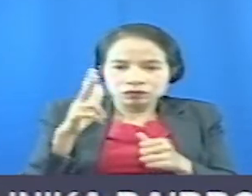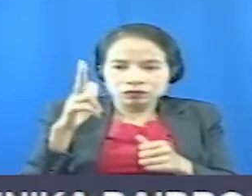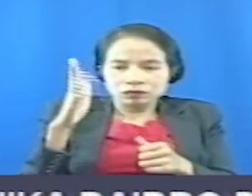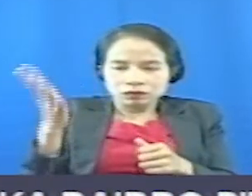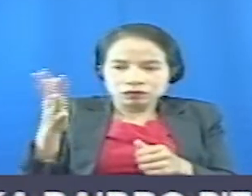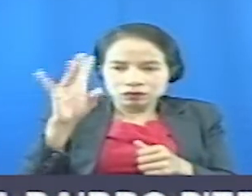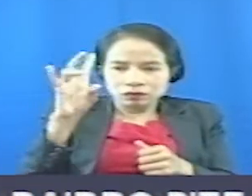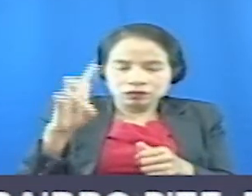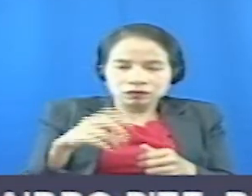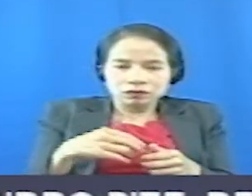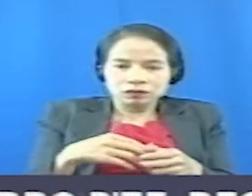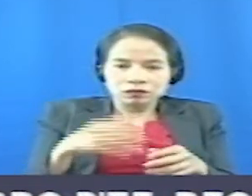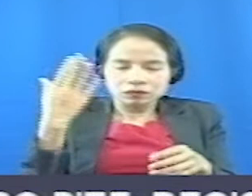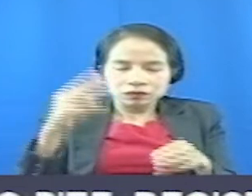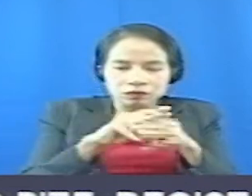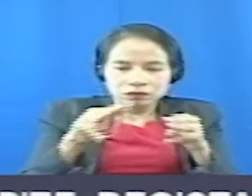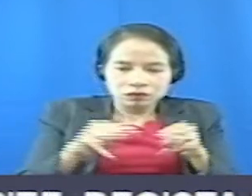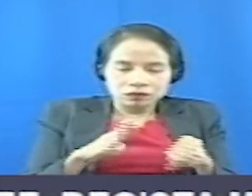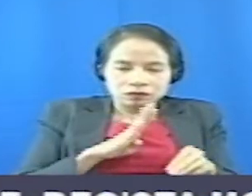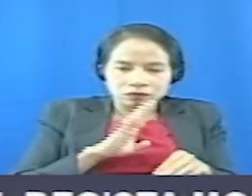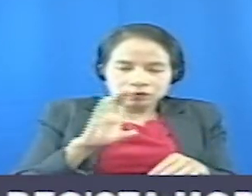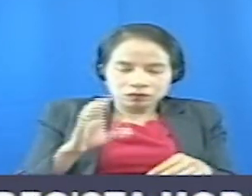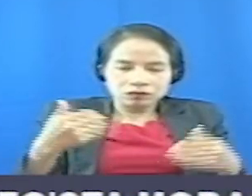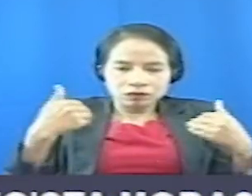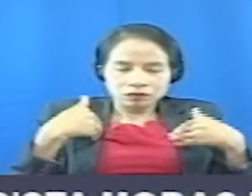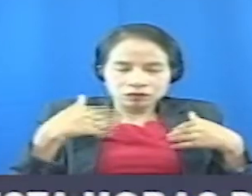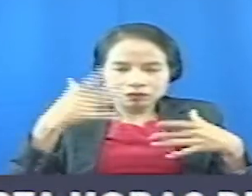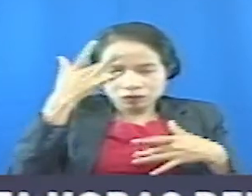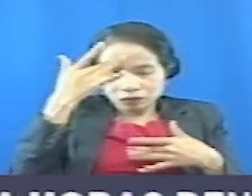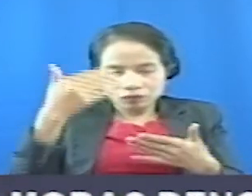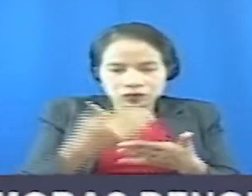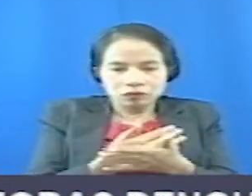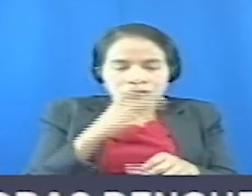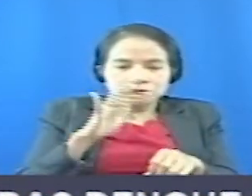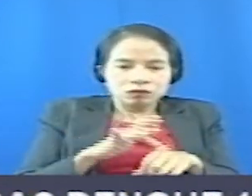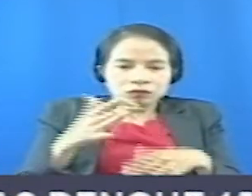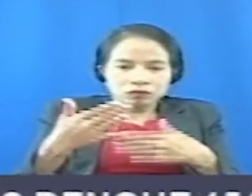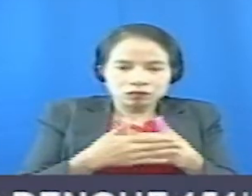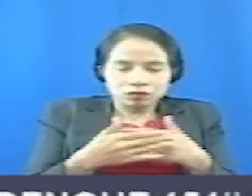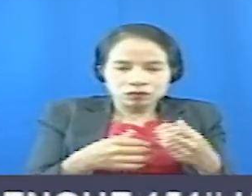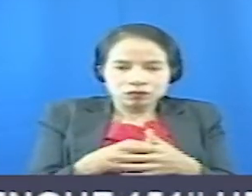Firmai, iha município Bocau, ohin iha caso fun ida. Caso ida ne, contacto basic,